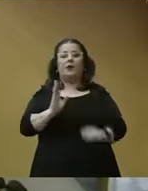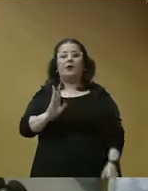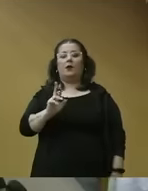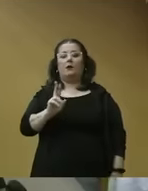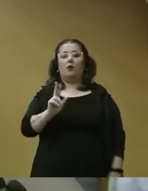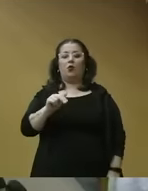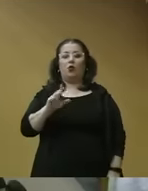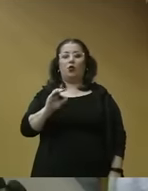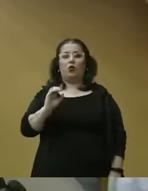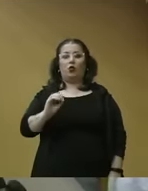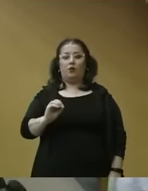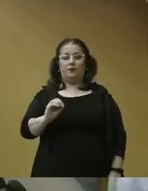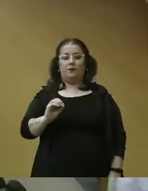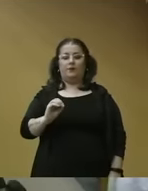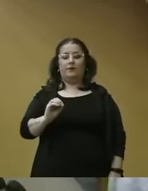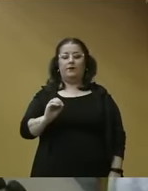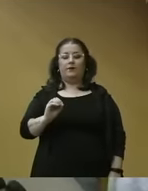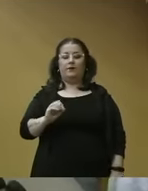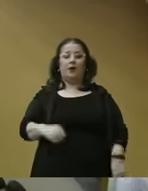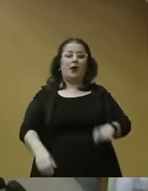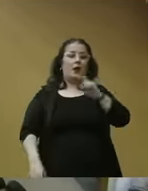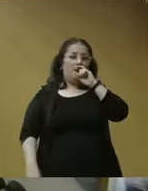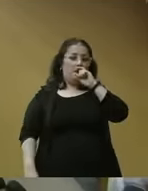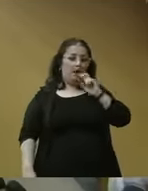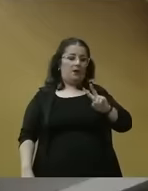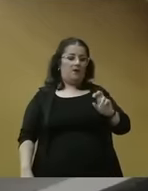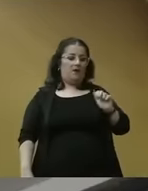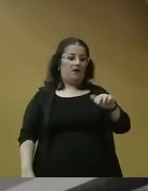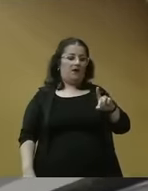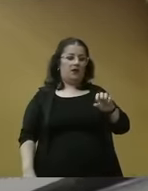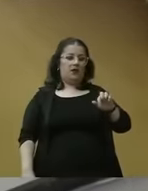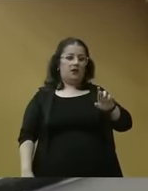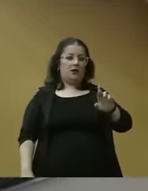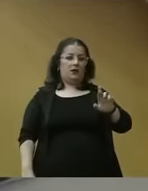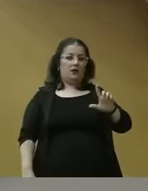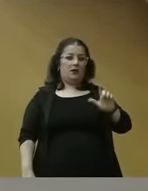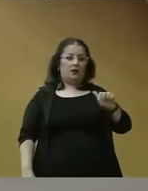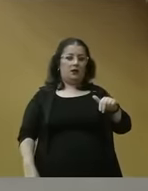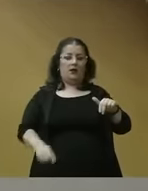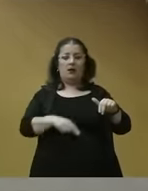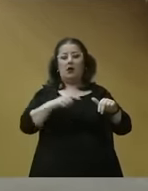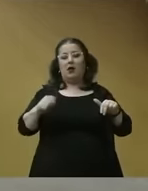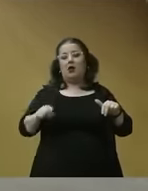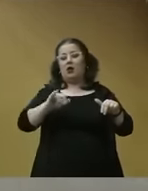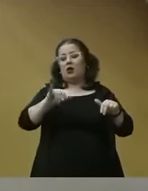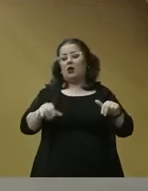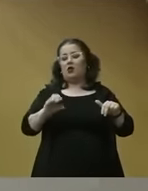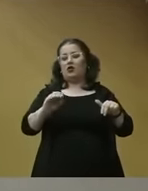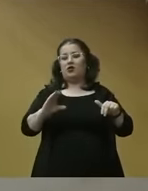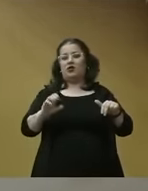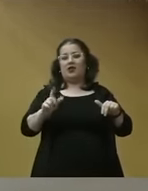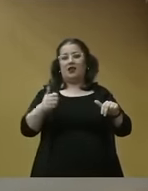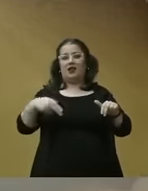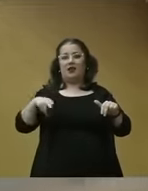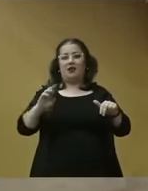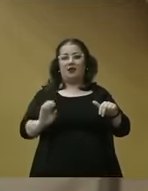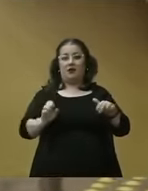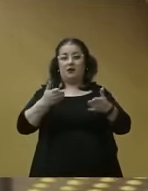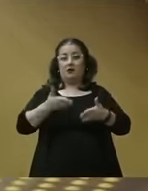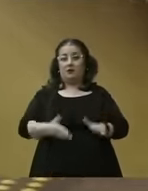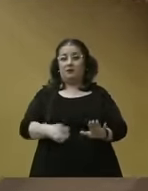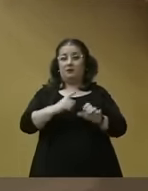Bruno da Silva Volcan, filho de Vander Luiz Pérez Volcan e Jocelane Silva da Silva, natural